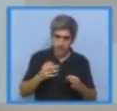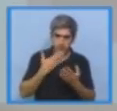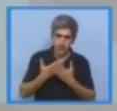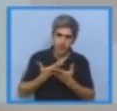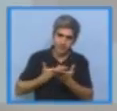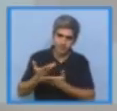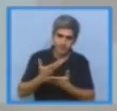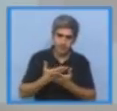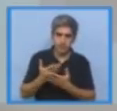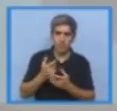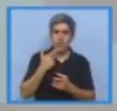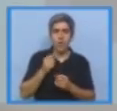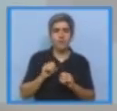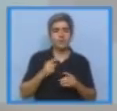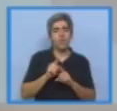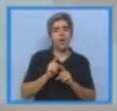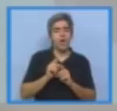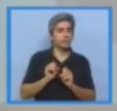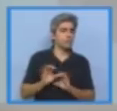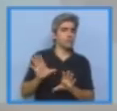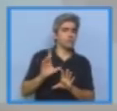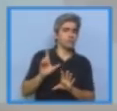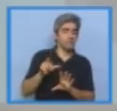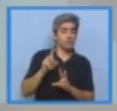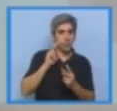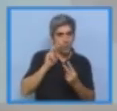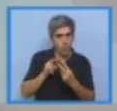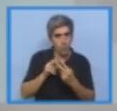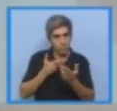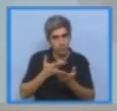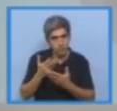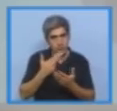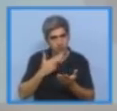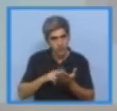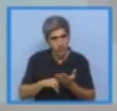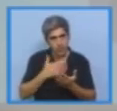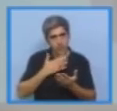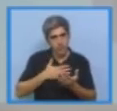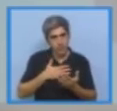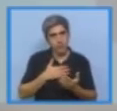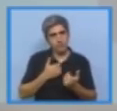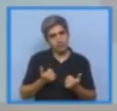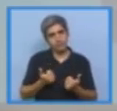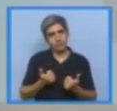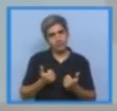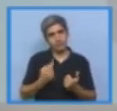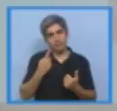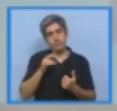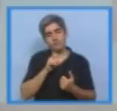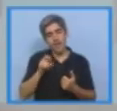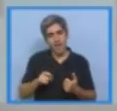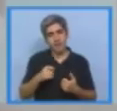a nós uma certa repulsa inicial, que esse momento de encontro e de relação verdadeiro nos deixa com uma